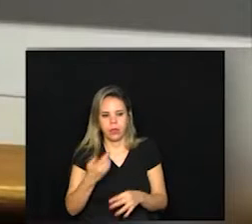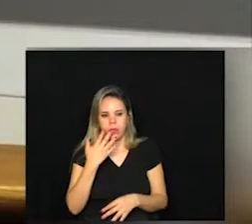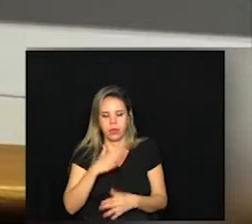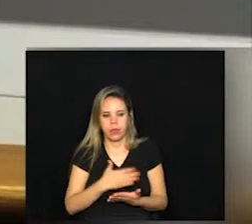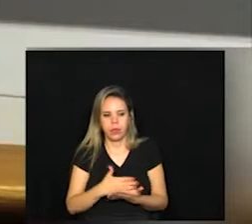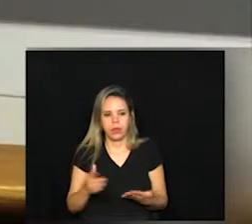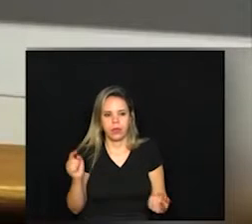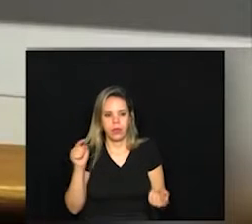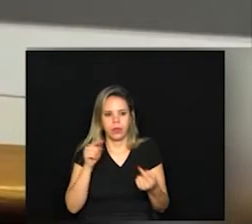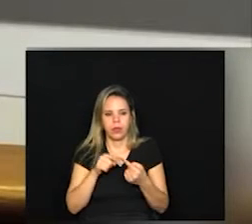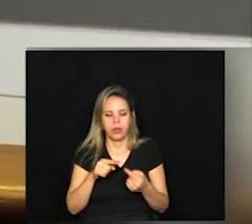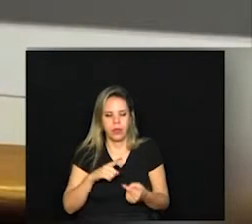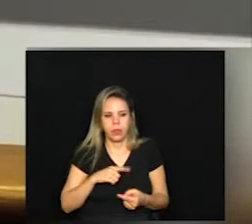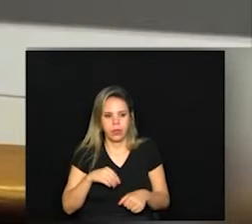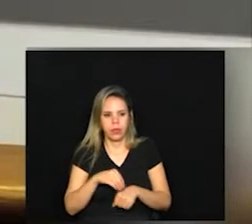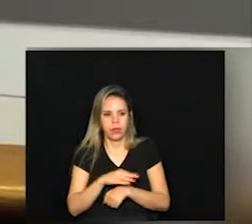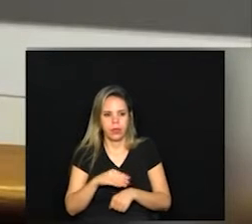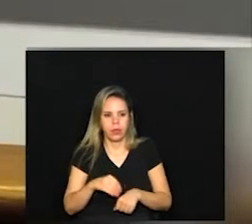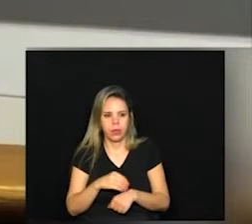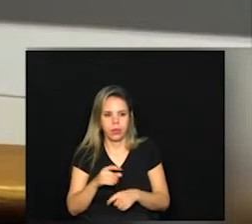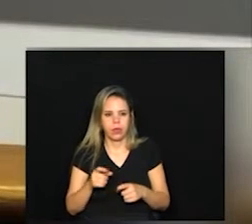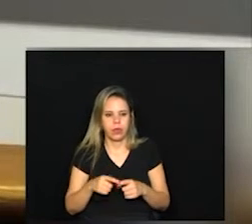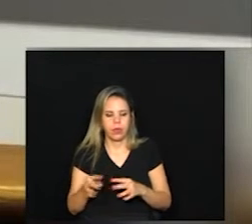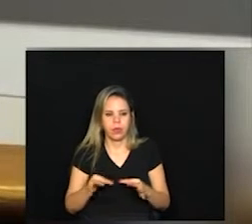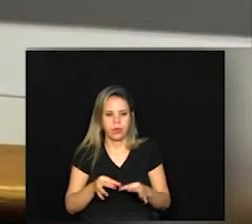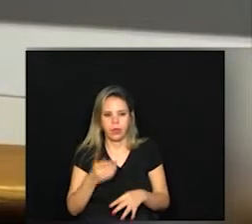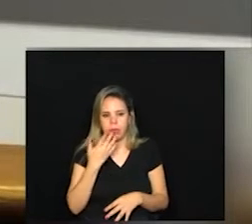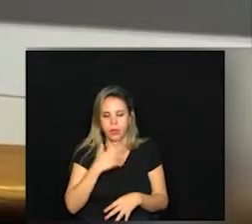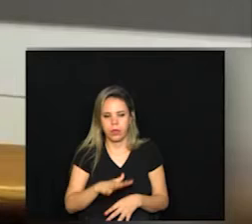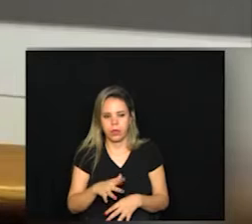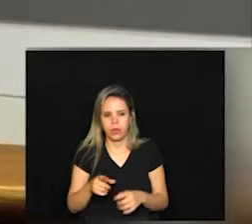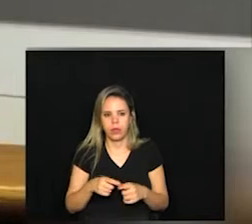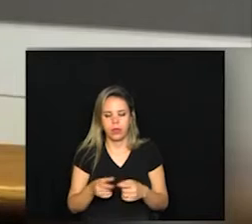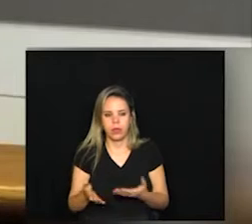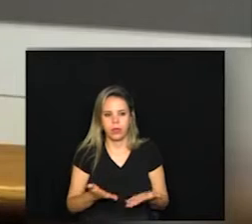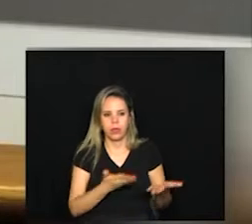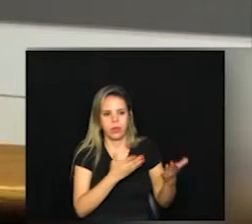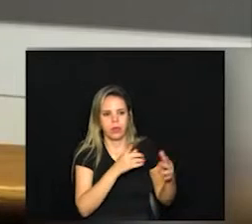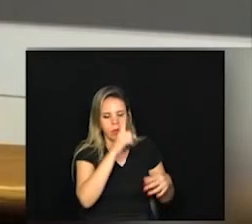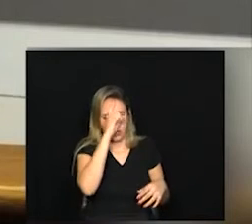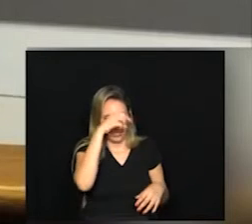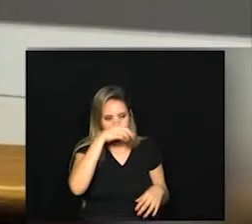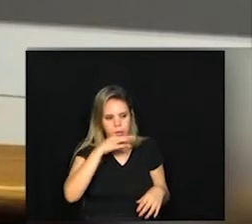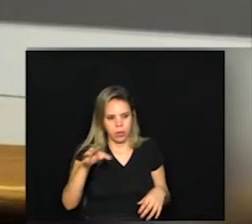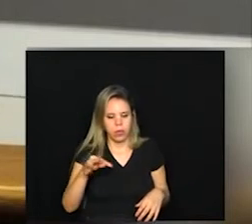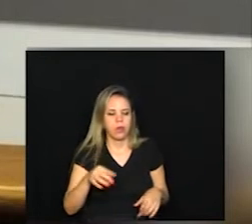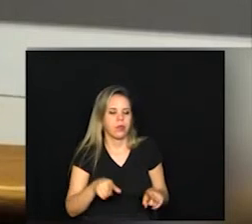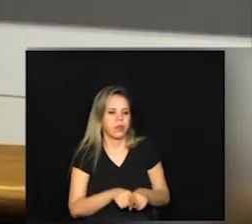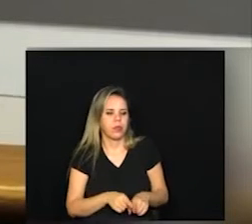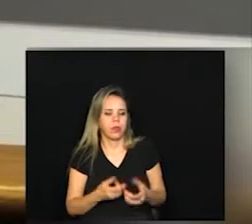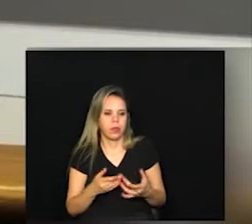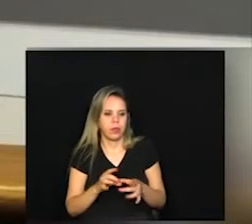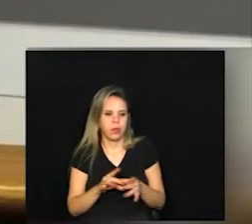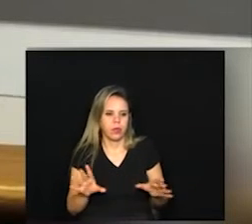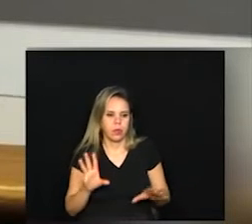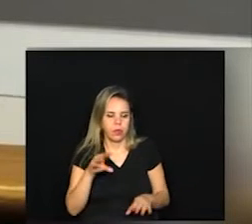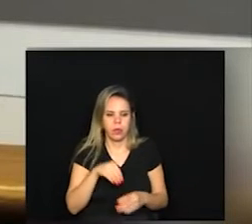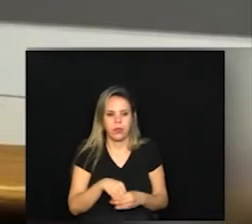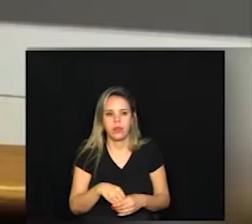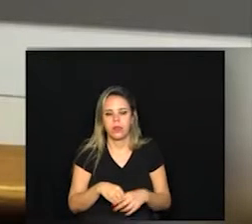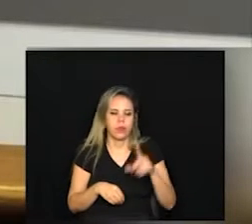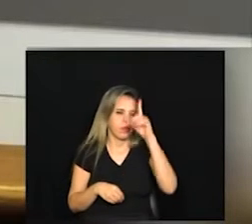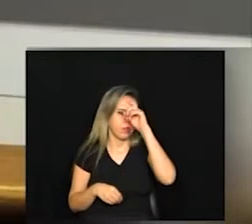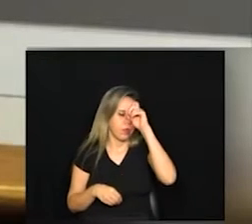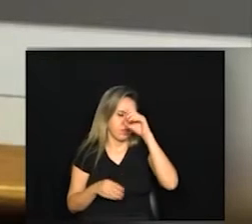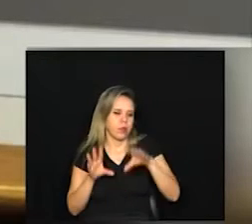prefeito, é que a gente traga a pediatria do Hospital Mário Gatti para esse hospital, liberando a área interna do Mário Gatti